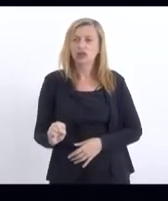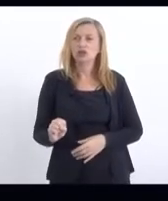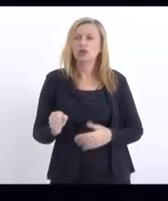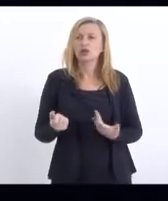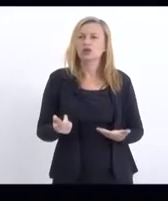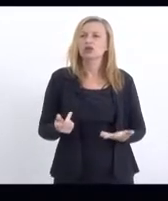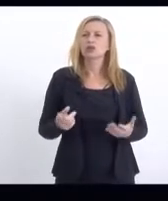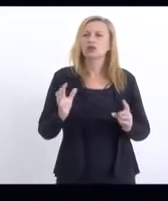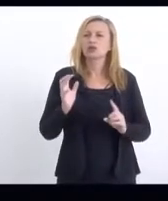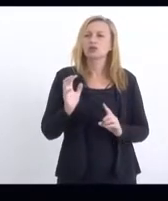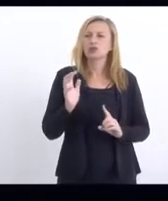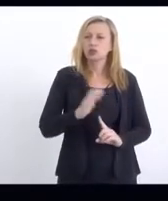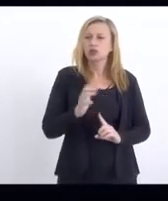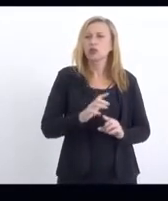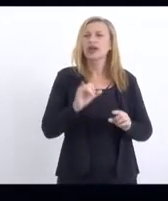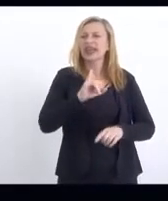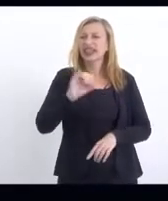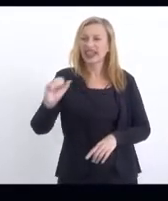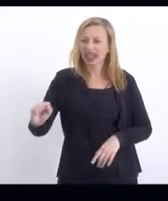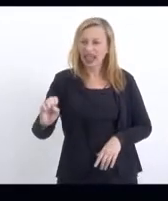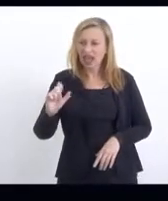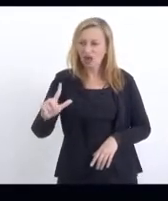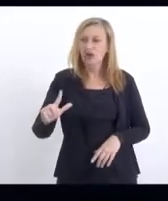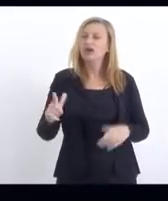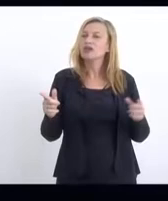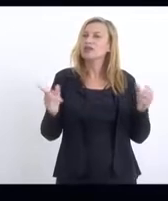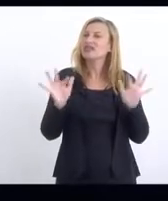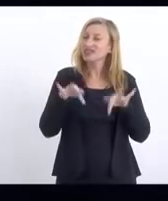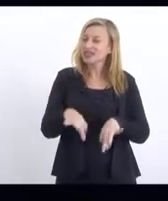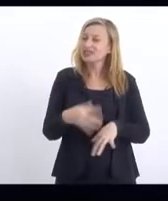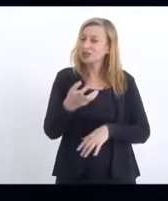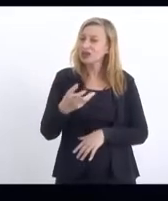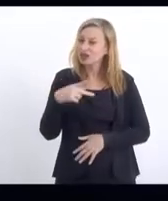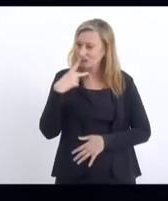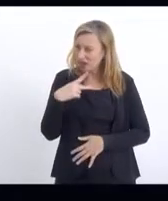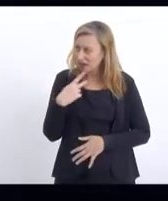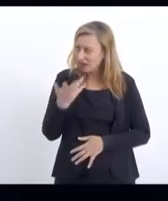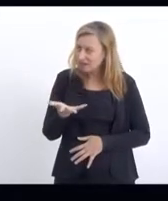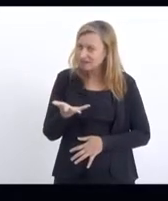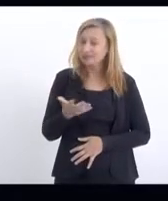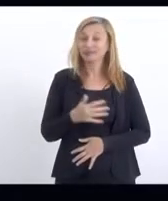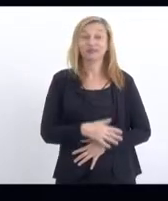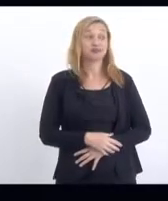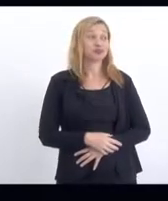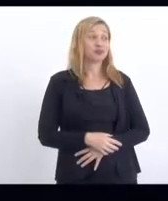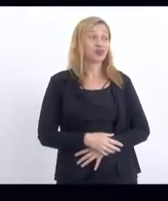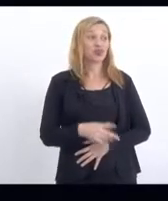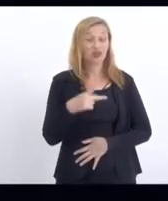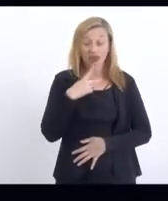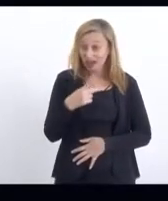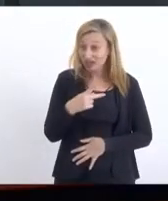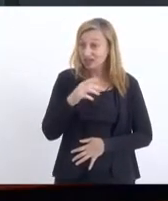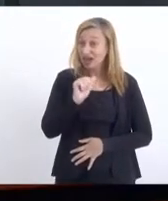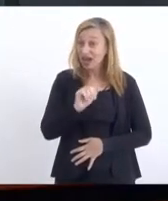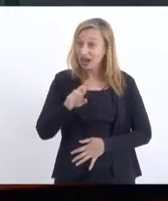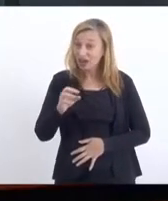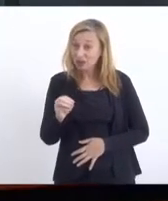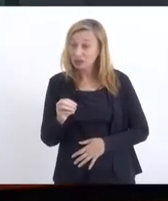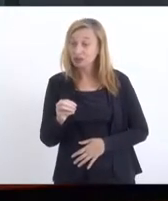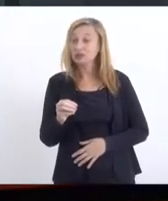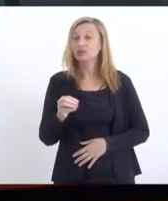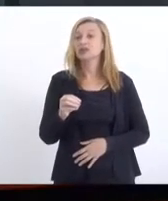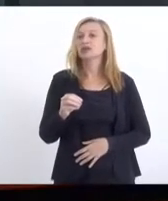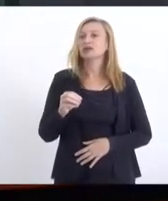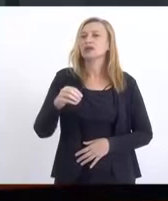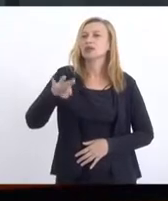pressão sobre a Enel. E, para terminar, eu quero falar aqui sobre o que foi falado sobre o arco